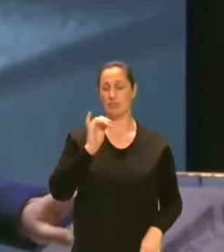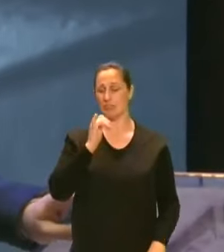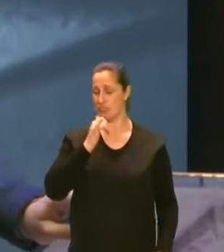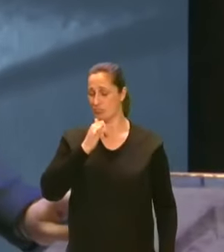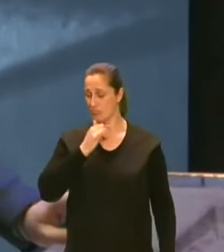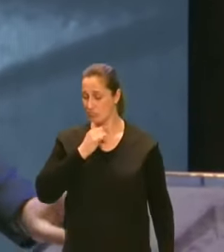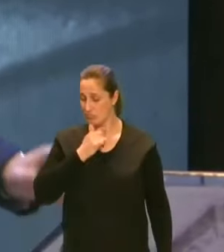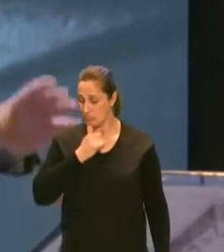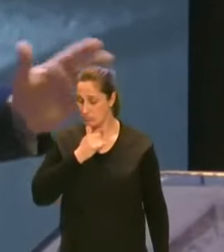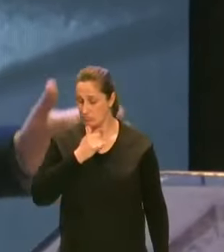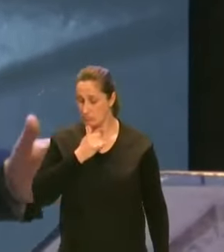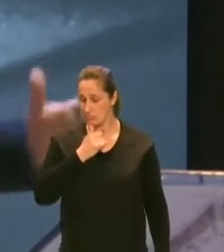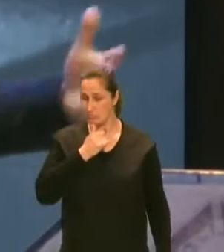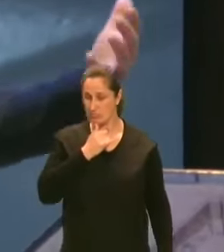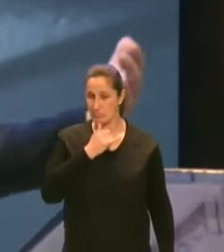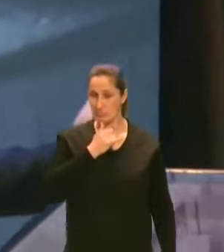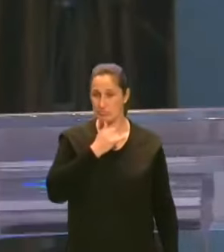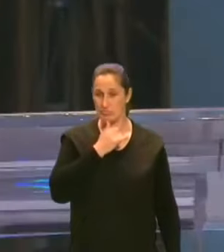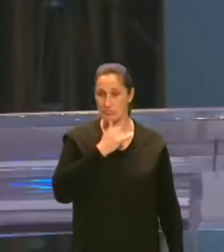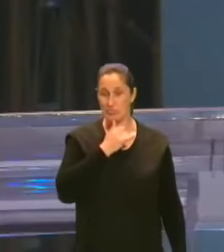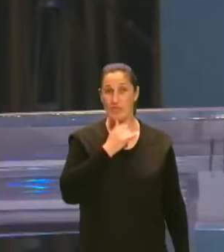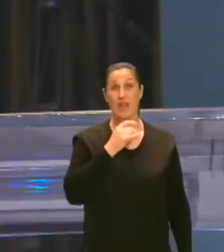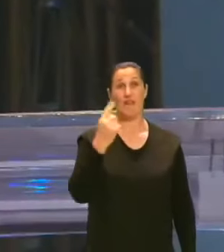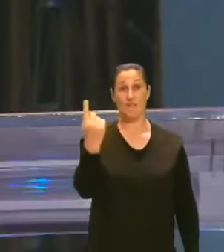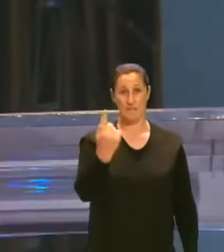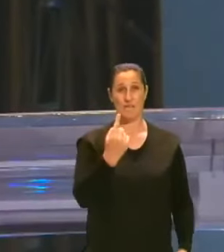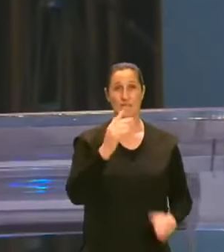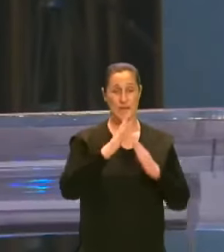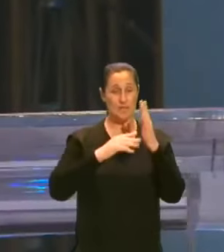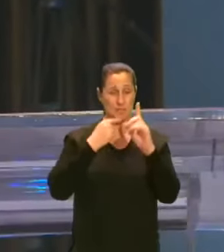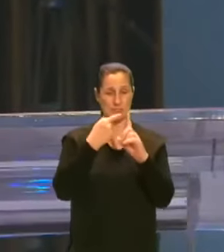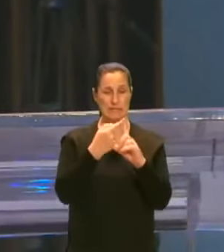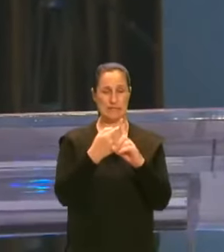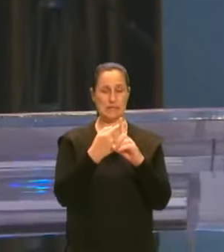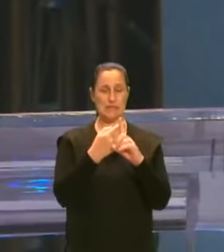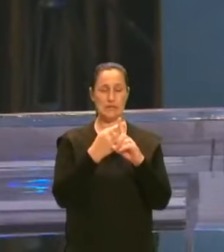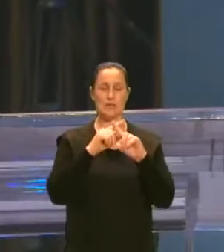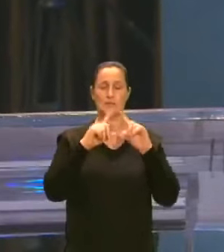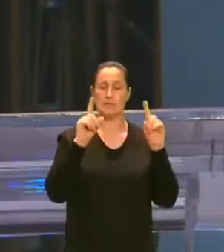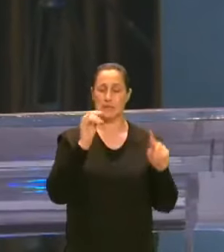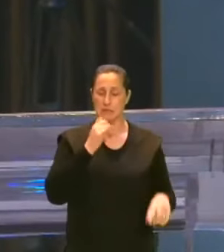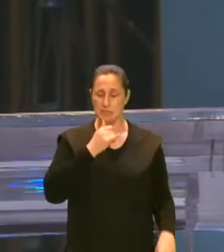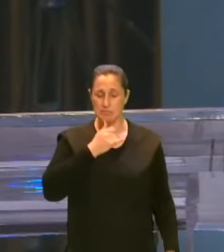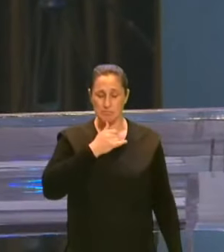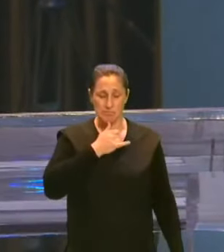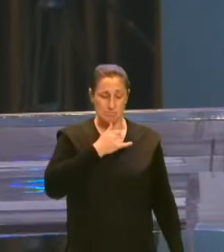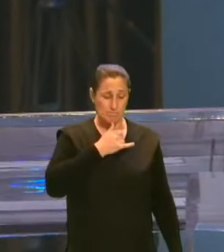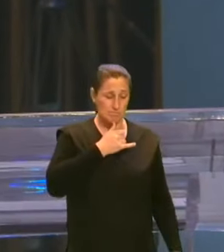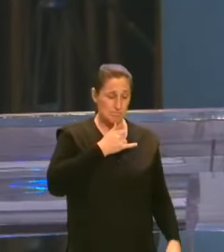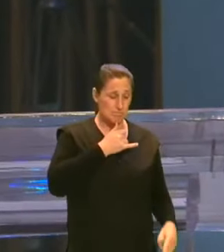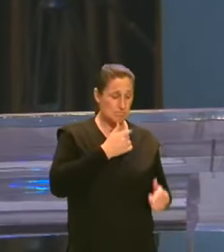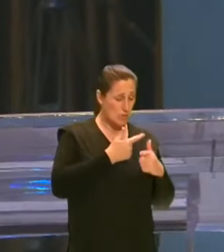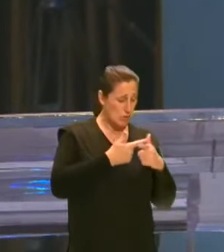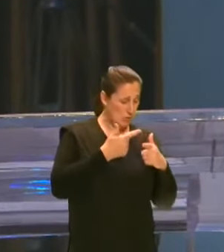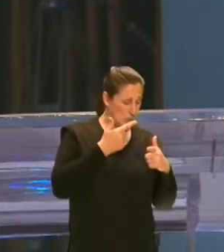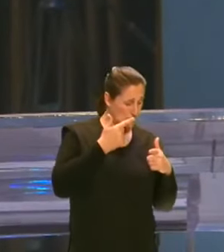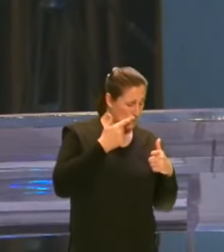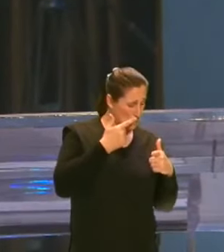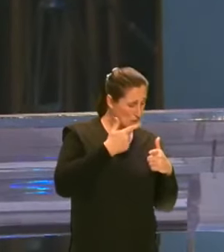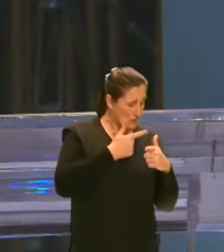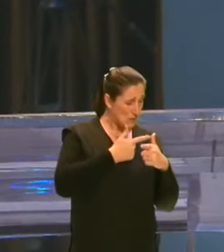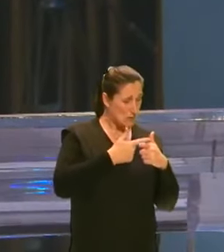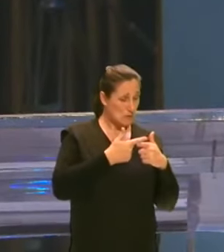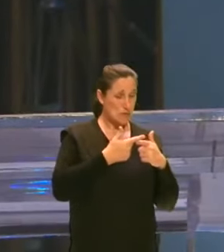cabisbaixo. Está indo para uma festa, veio para uma festa. Mas você está num problemão que você não